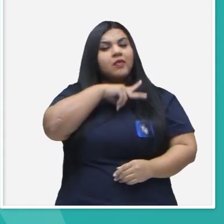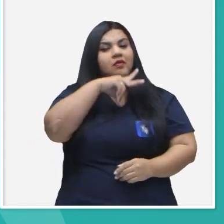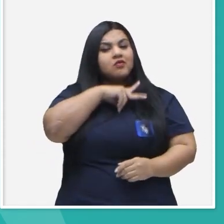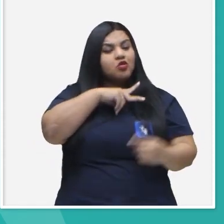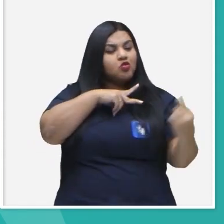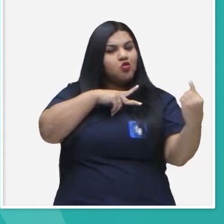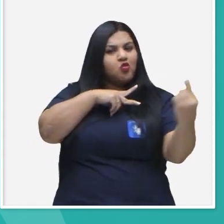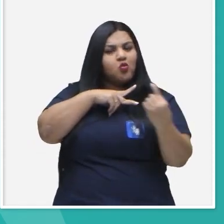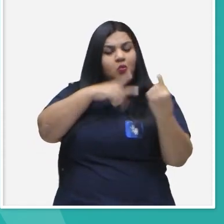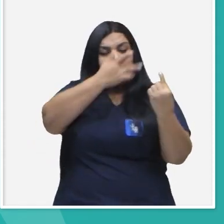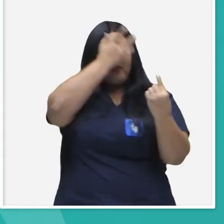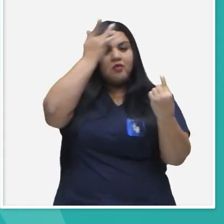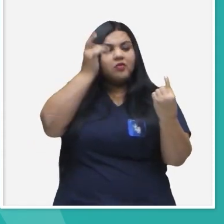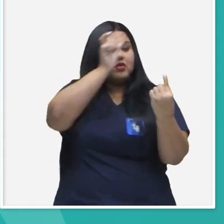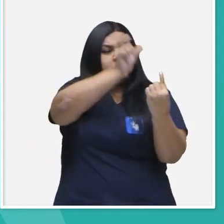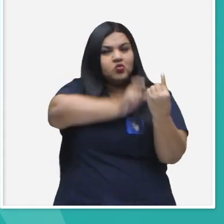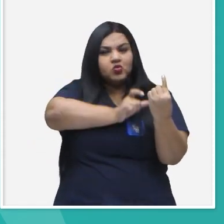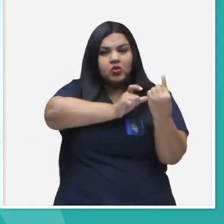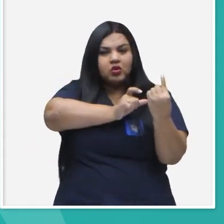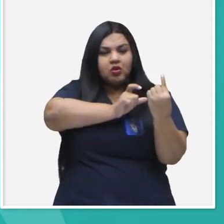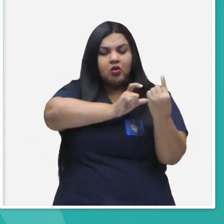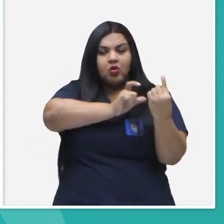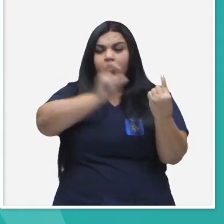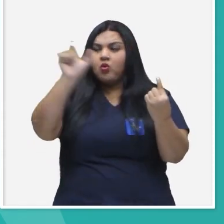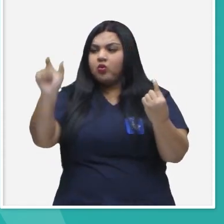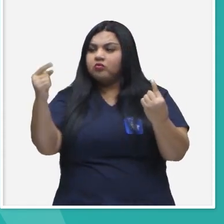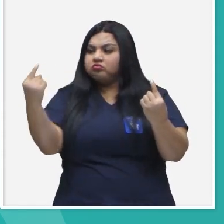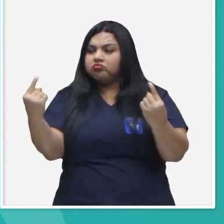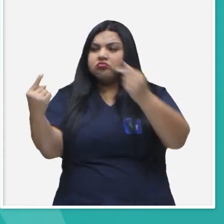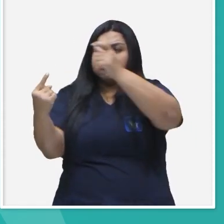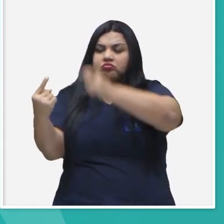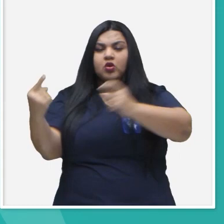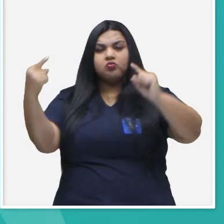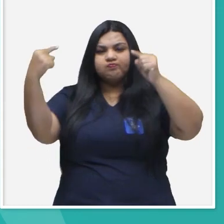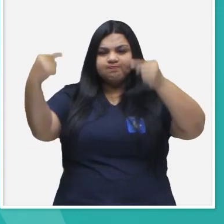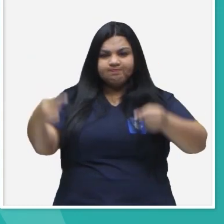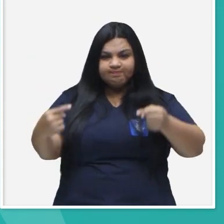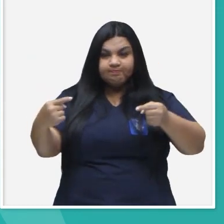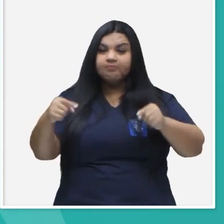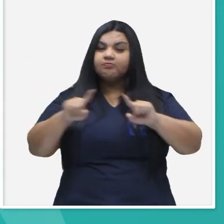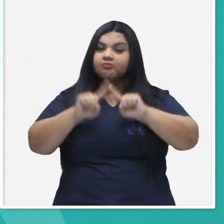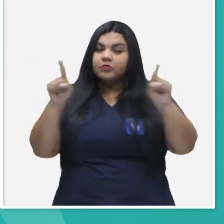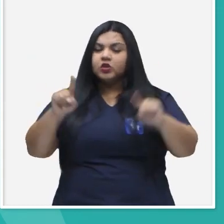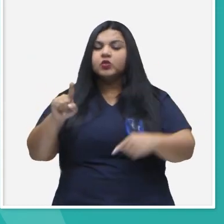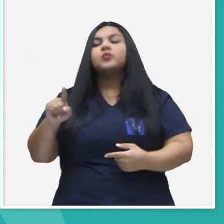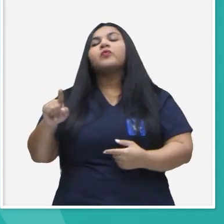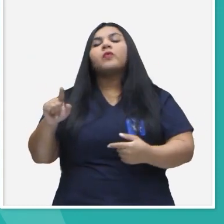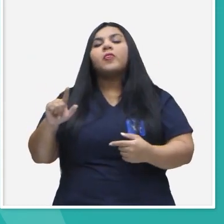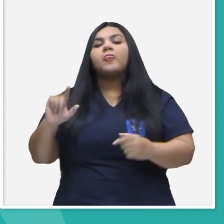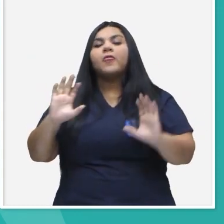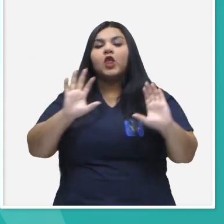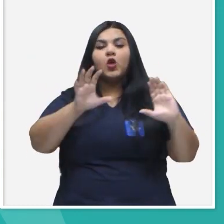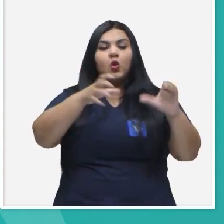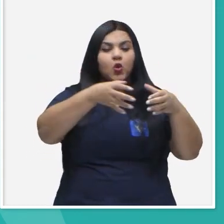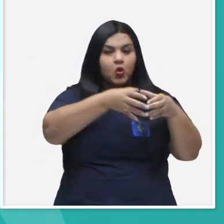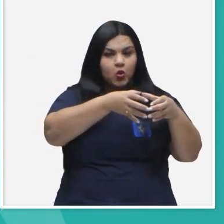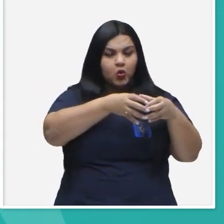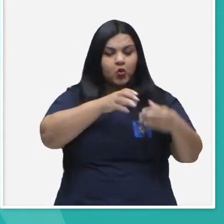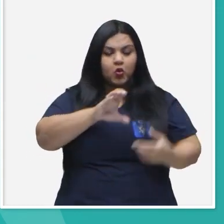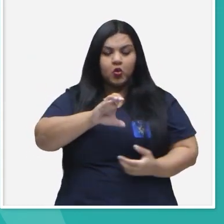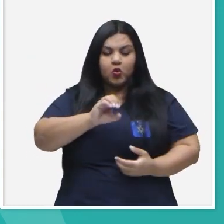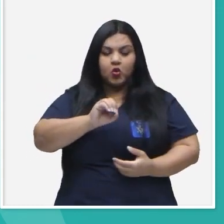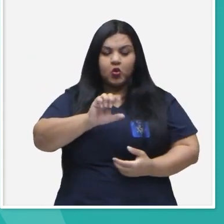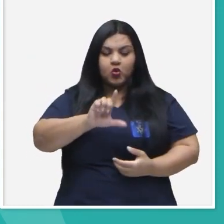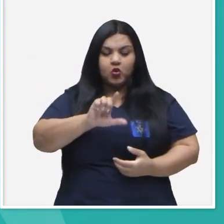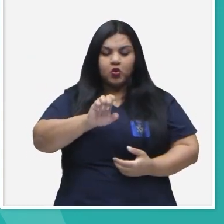teremos um indivíduo competindo contra o outro. Já no coletivo, nós teremos um grupo de